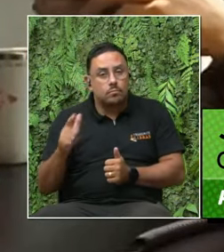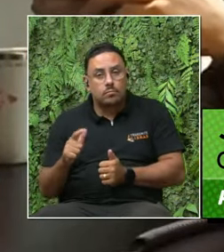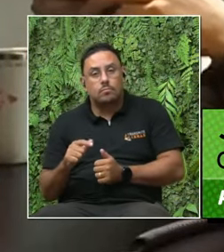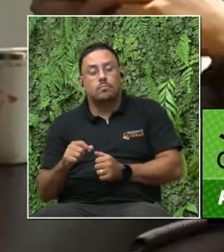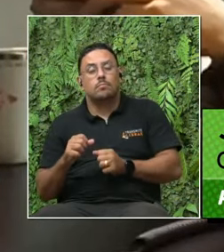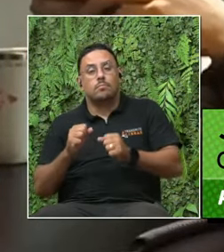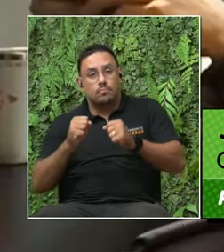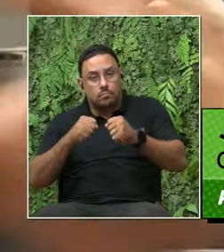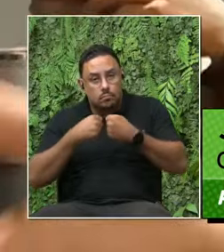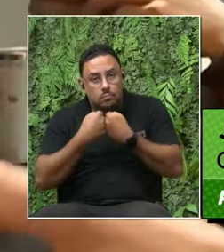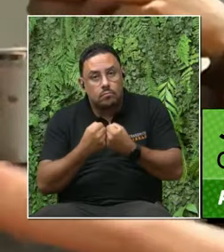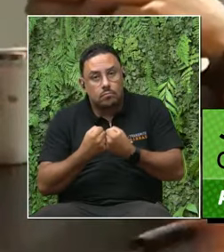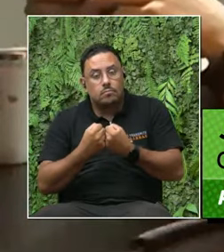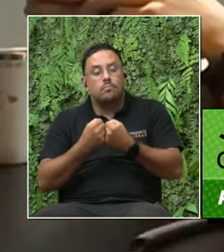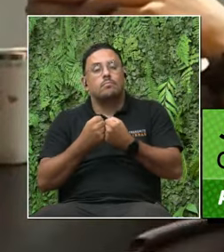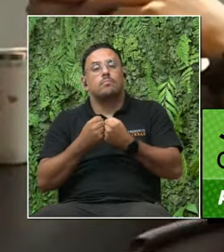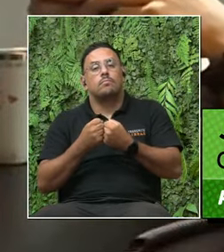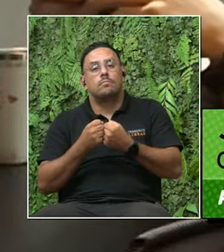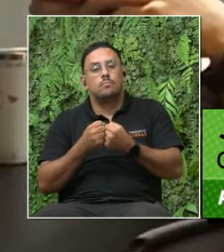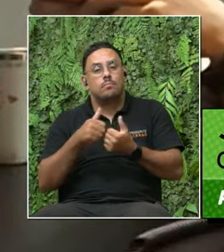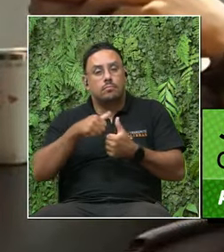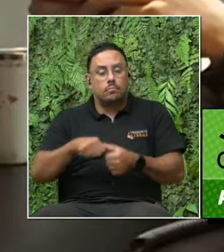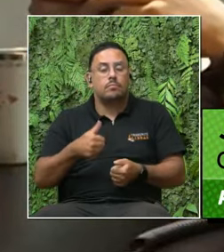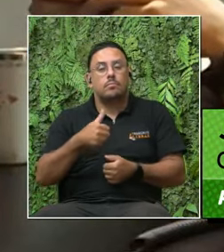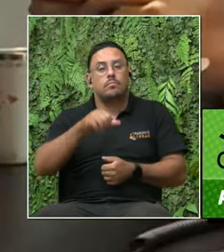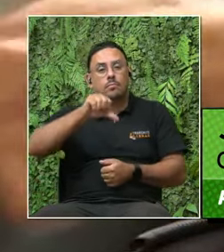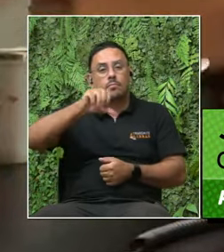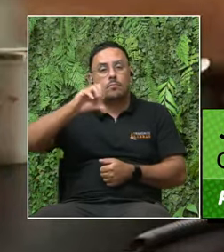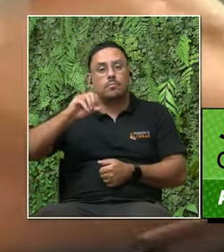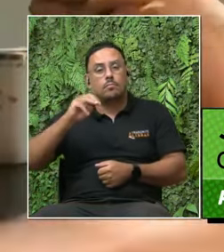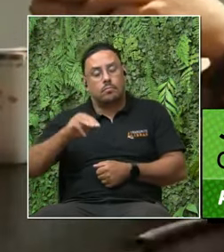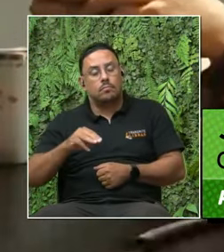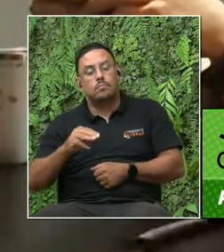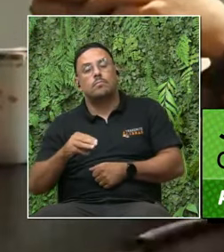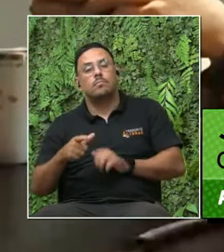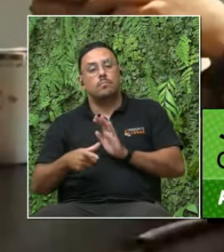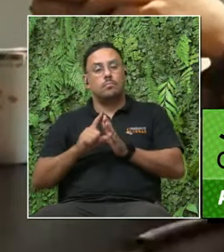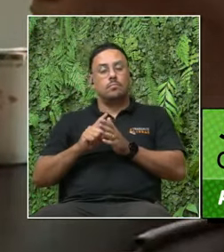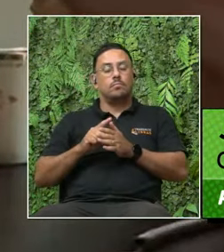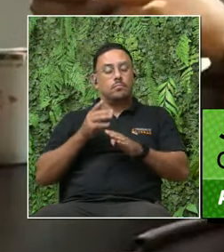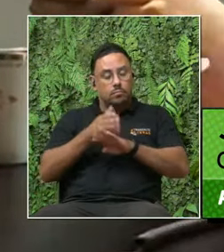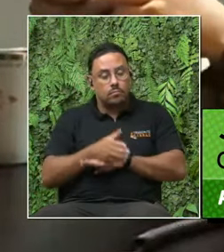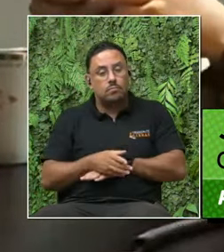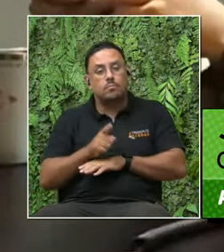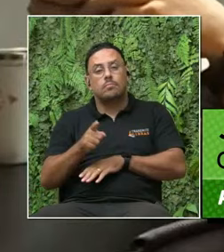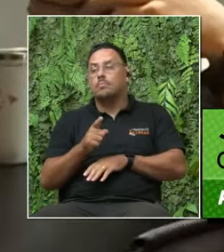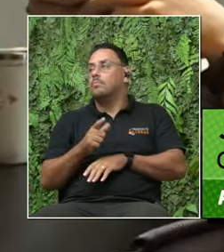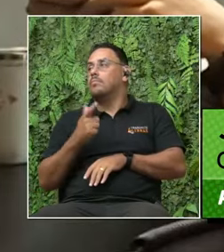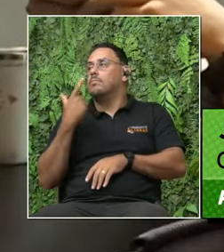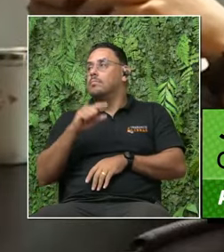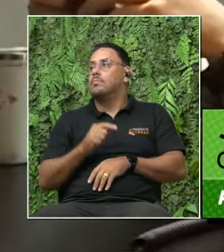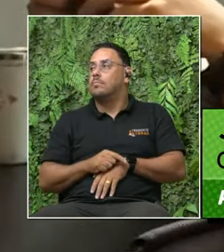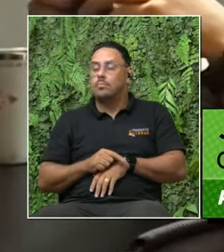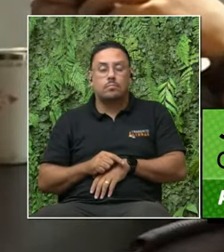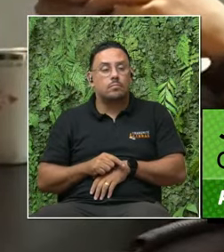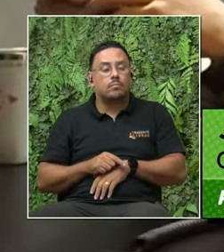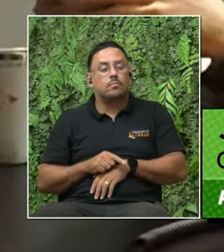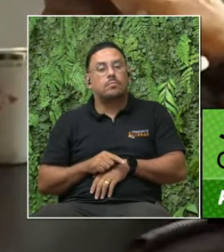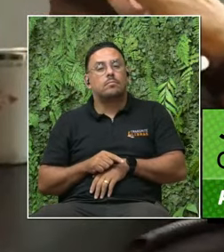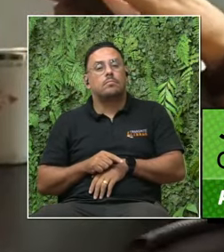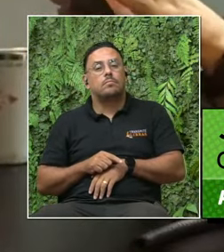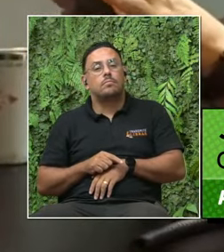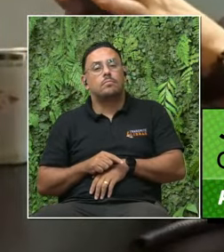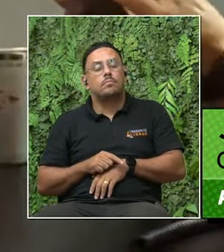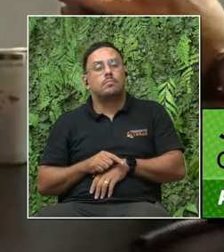para combater os 90 minutos tá bom o intervalo já tinha que ter entrado e hoje decidiu o o